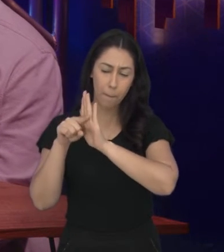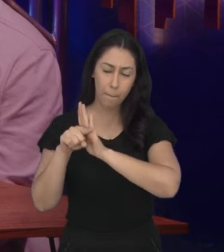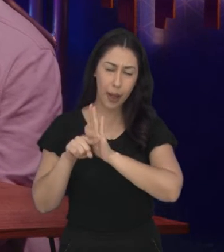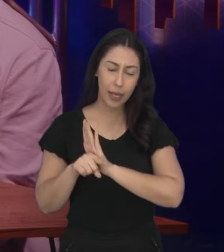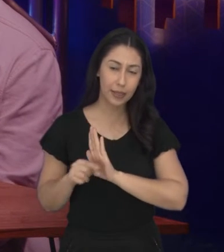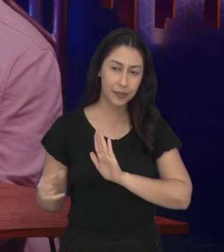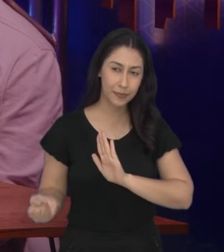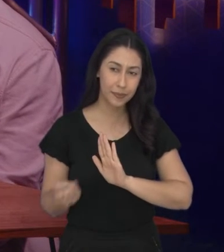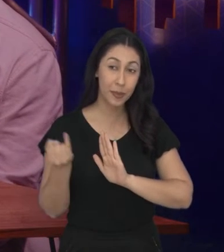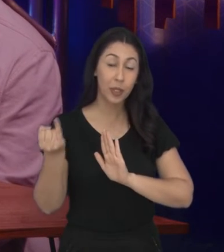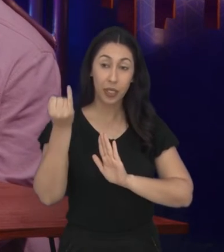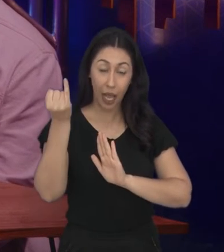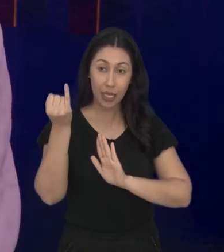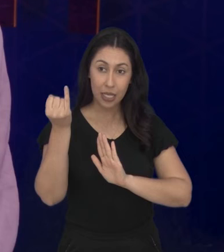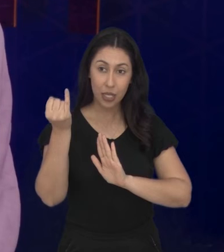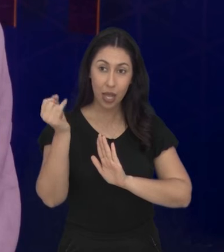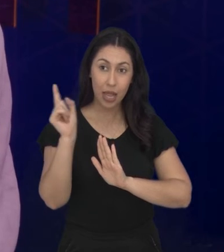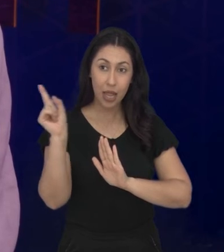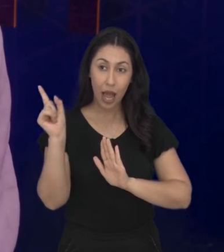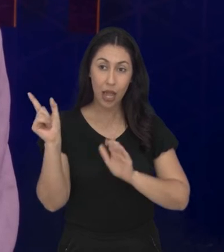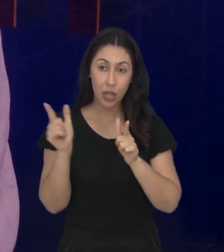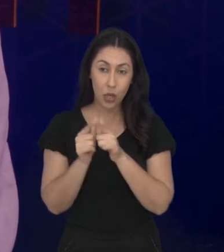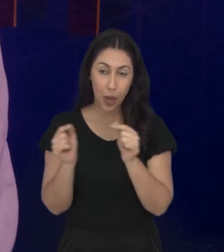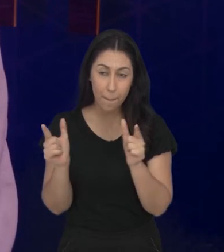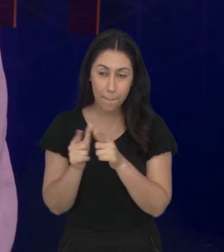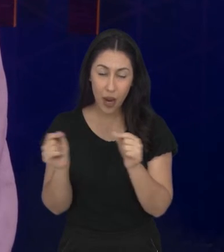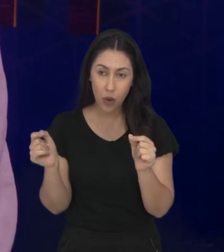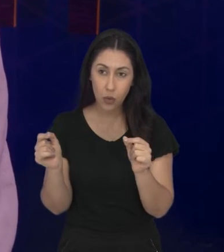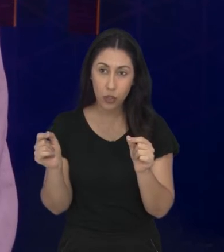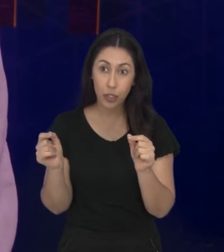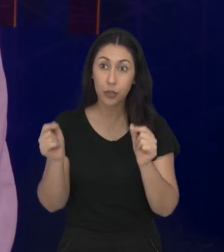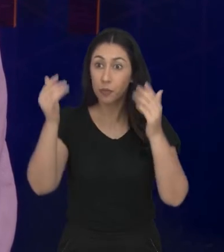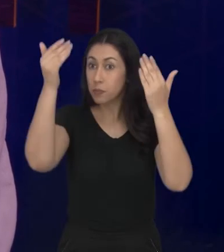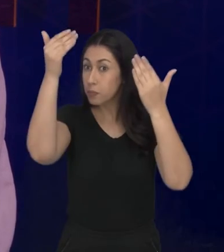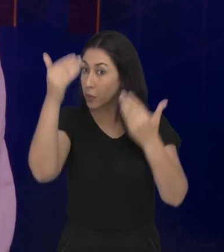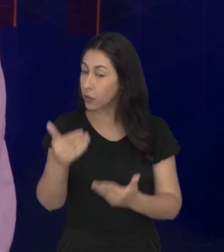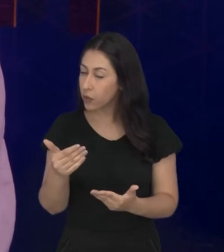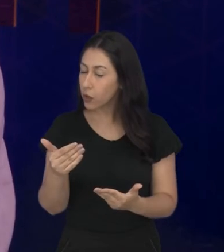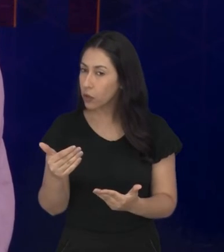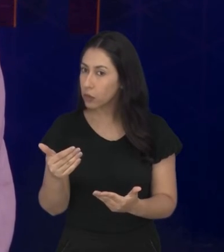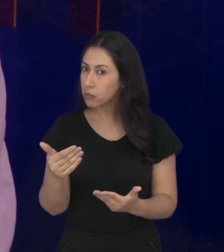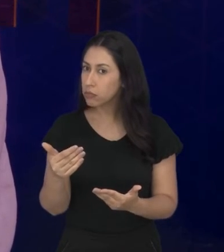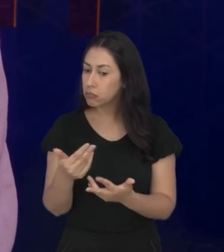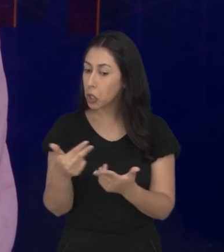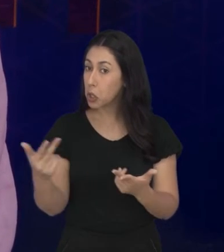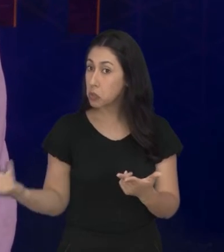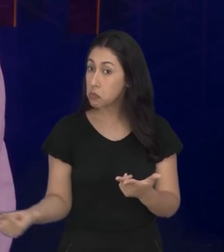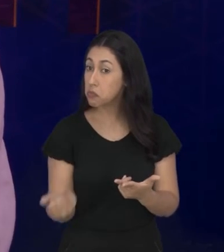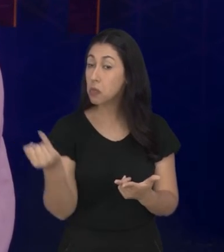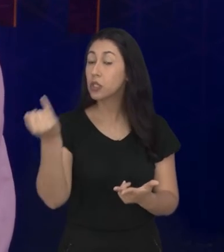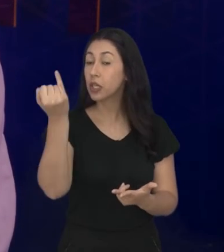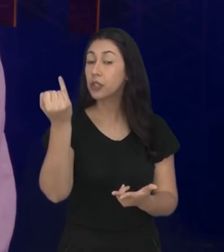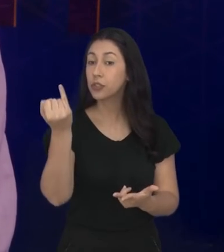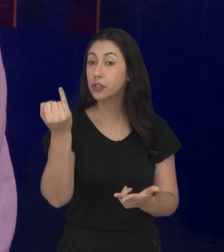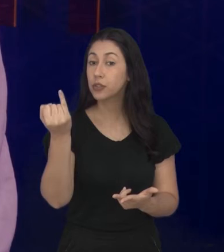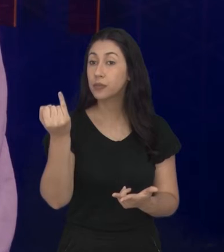importante que foi feito lá no Japão, né, Vic? Que comprovou algo importante pra gente, né? Que